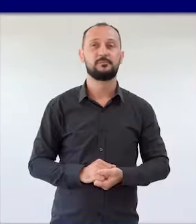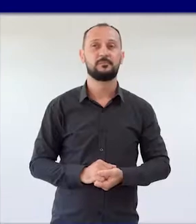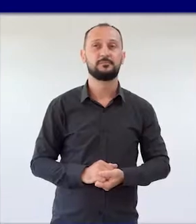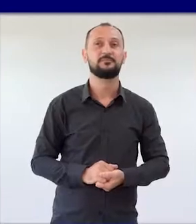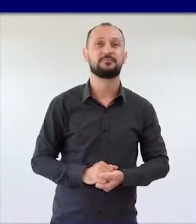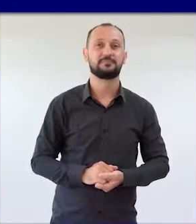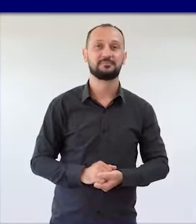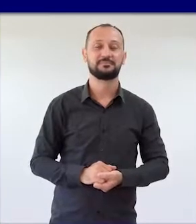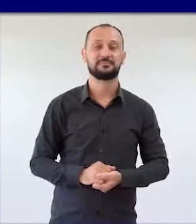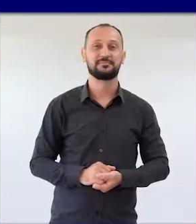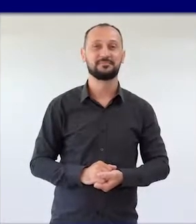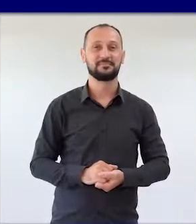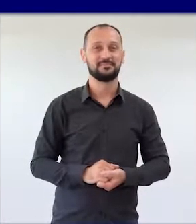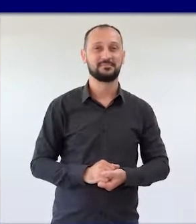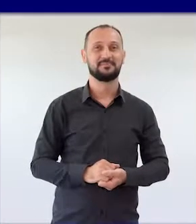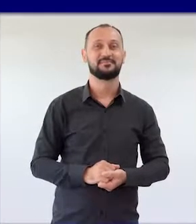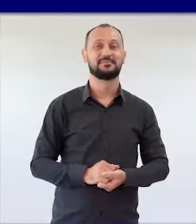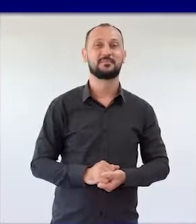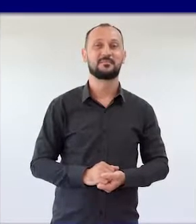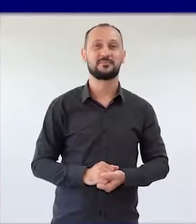8, 7,